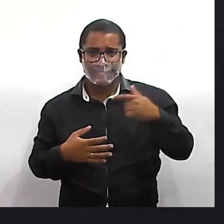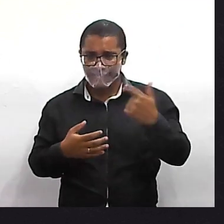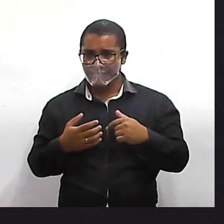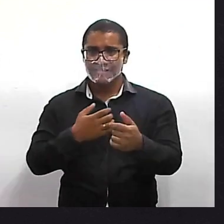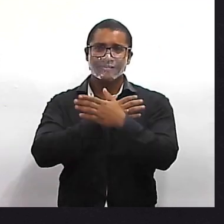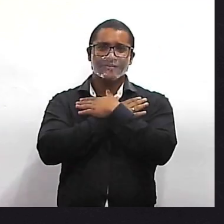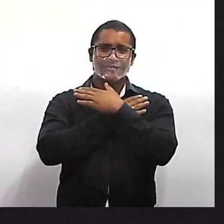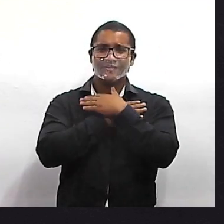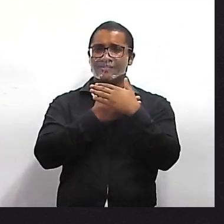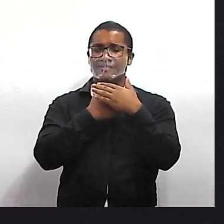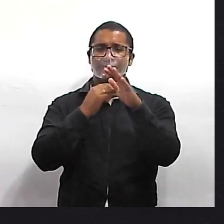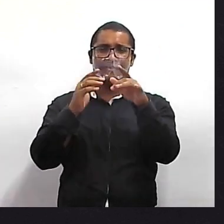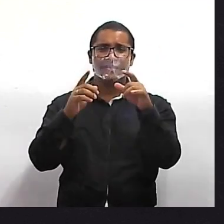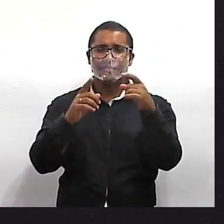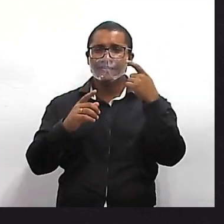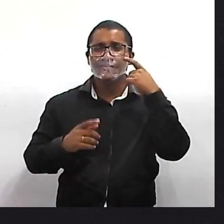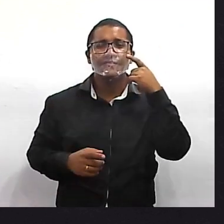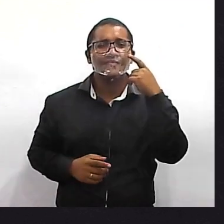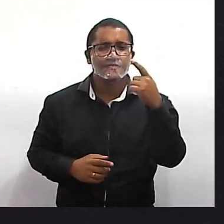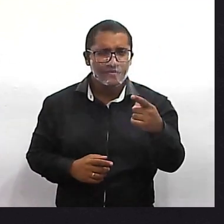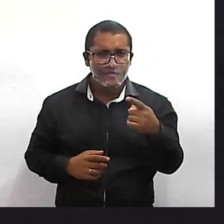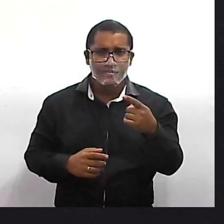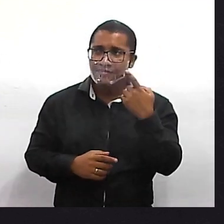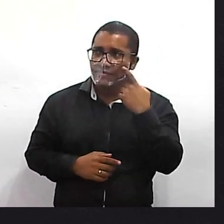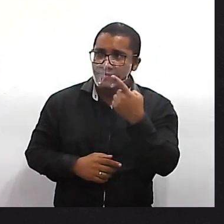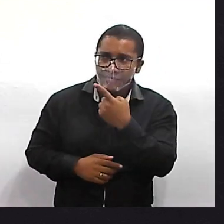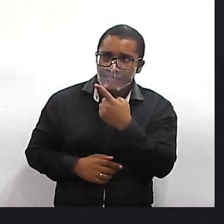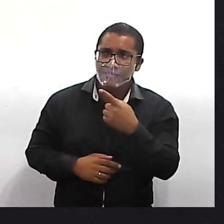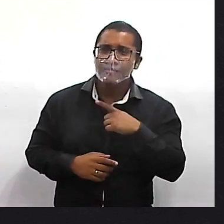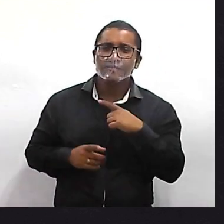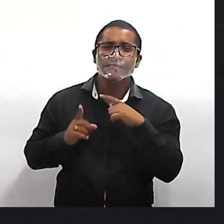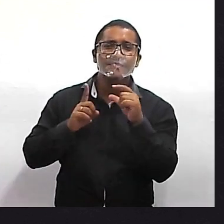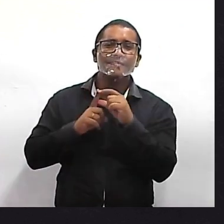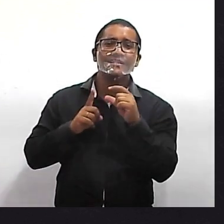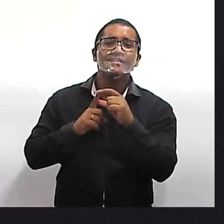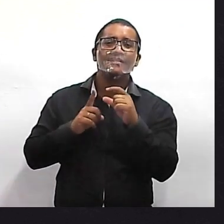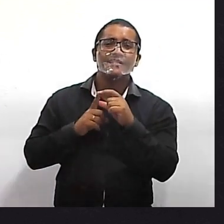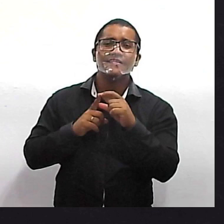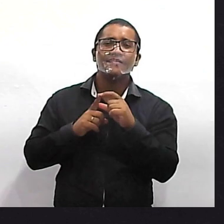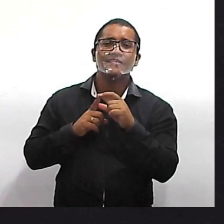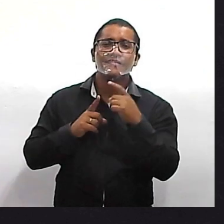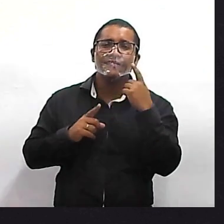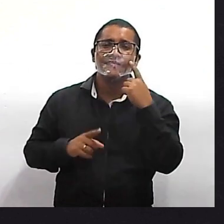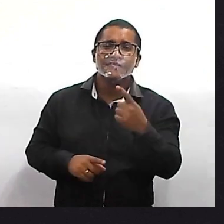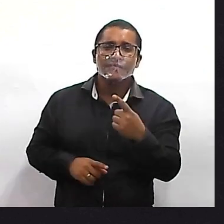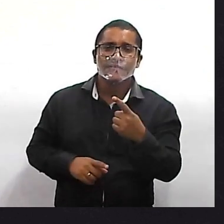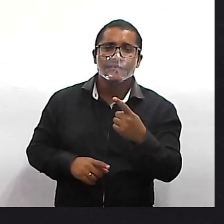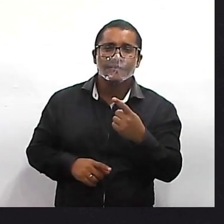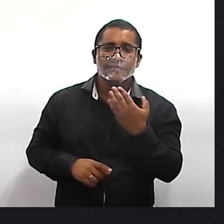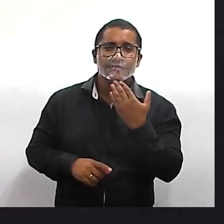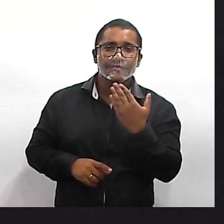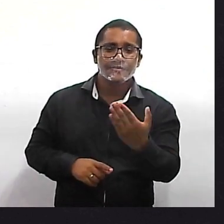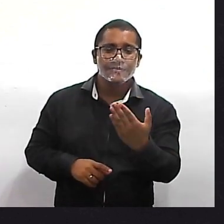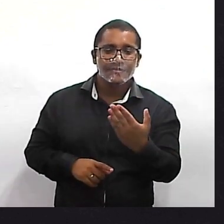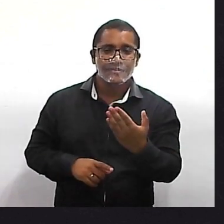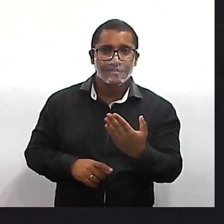desemprego. Mas olha direitinho nesse slide. Vê qual é a palavra que salta aos olhos.